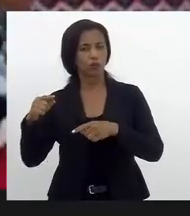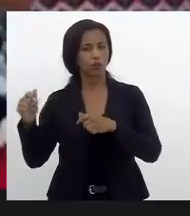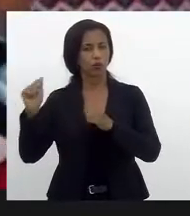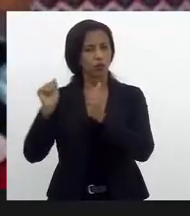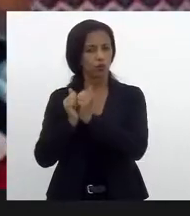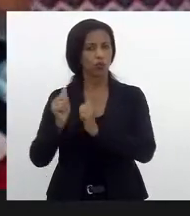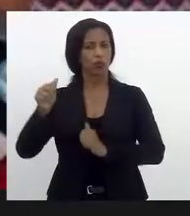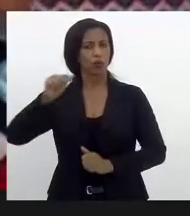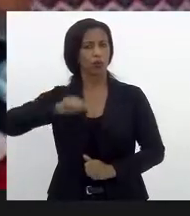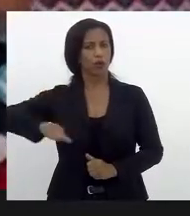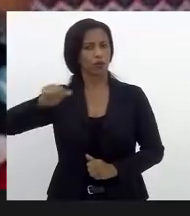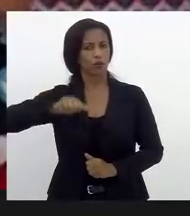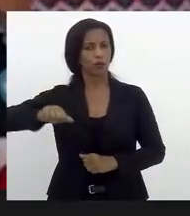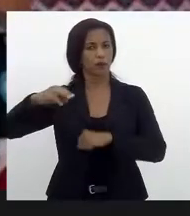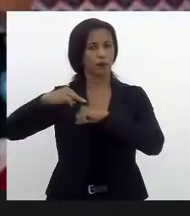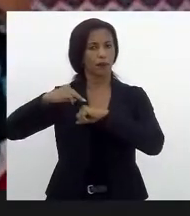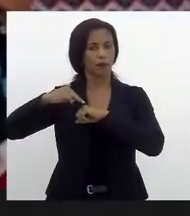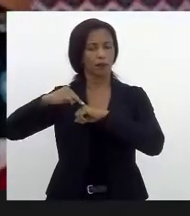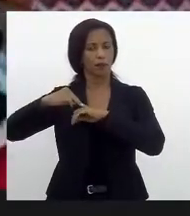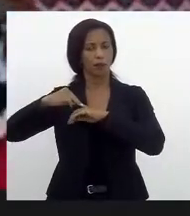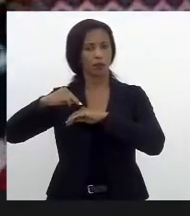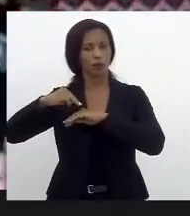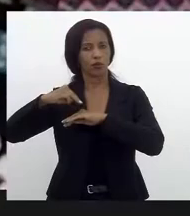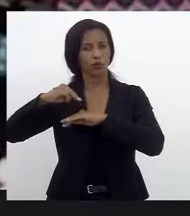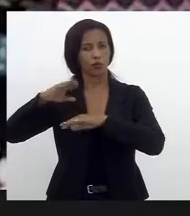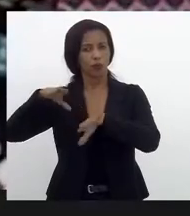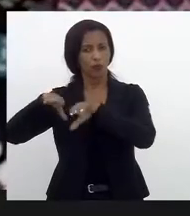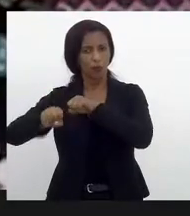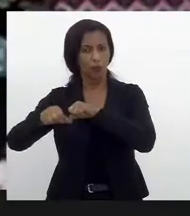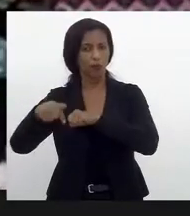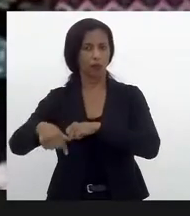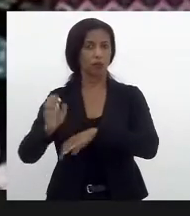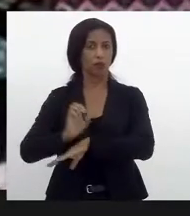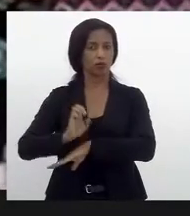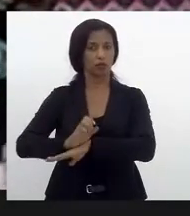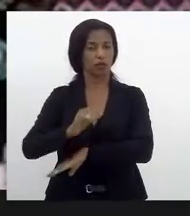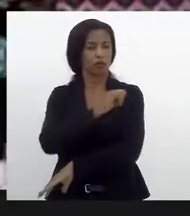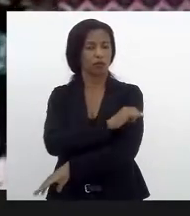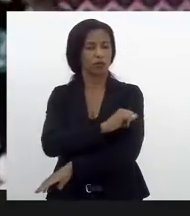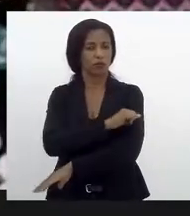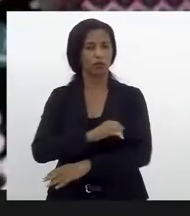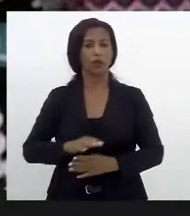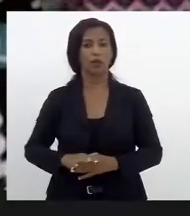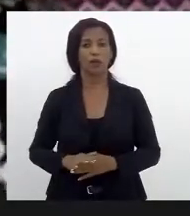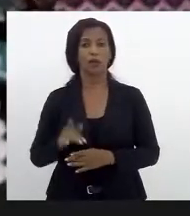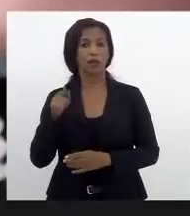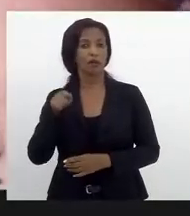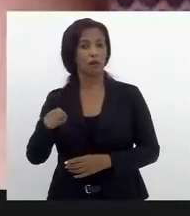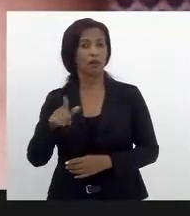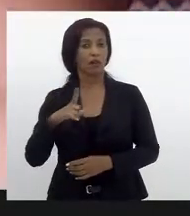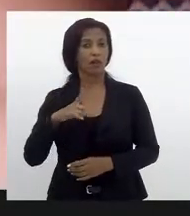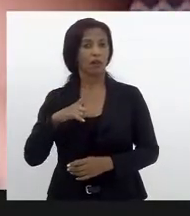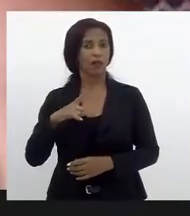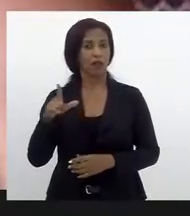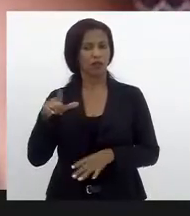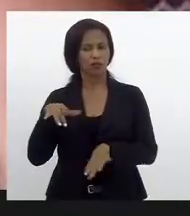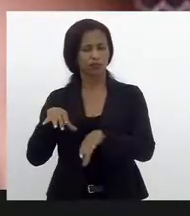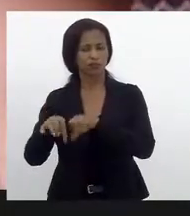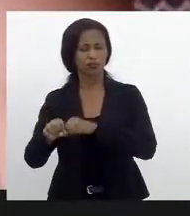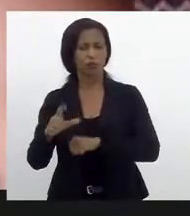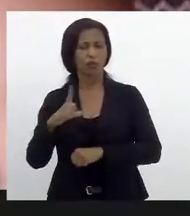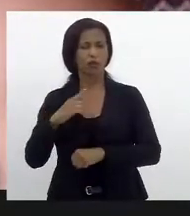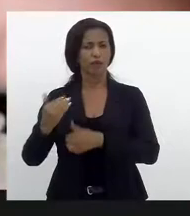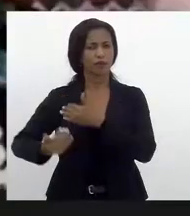dos Magistrados e Magistradas aqui do Estado do Rio de Janeiro, e lá os magistrados vêm